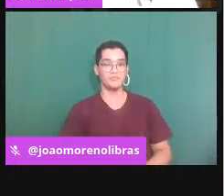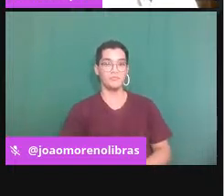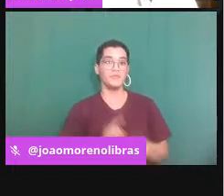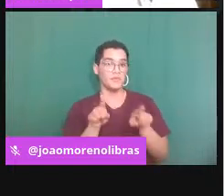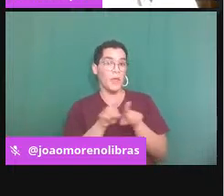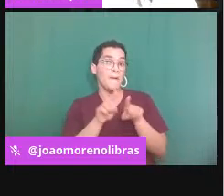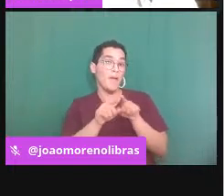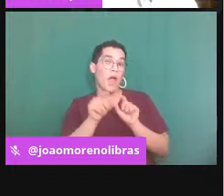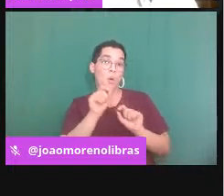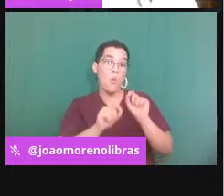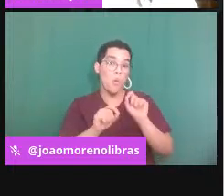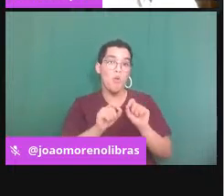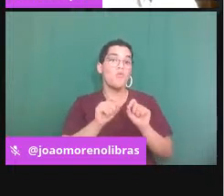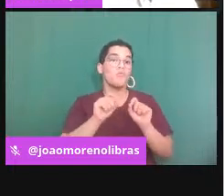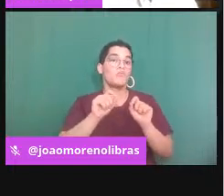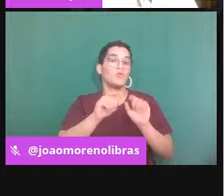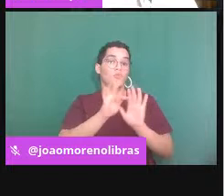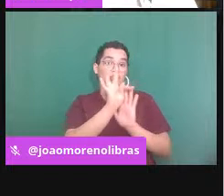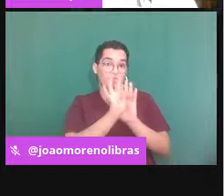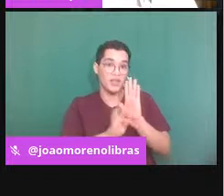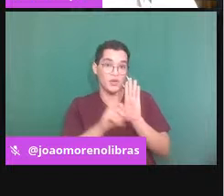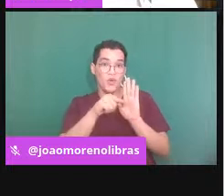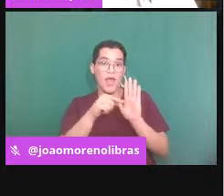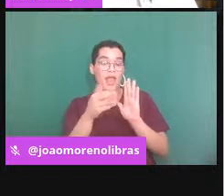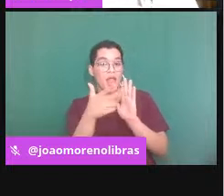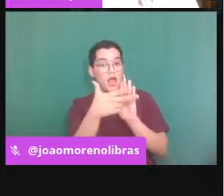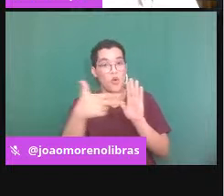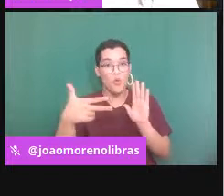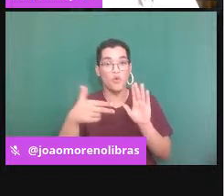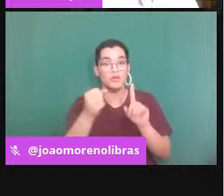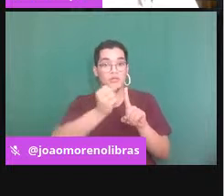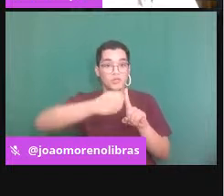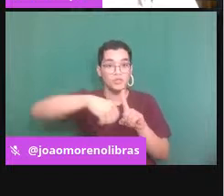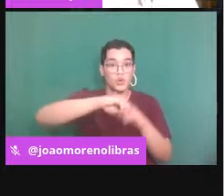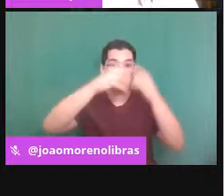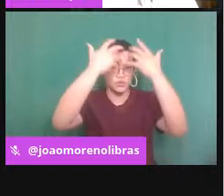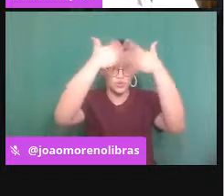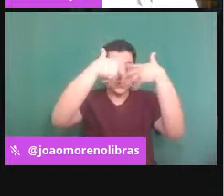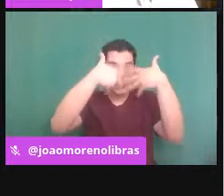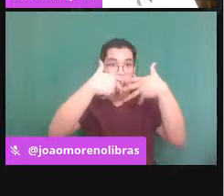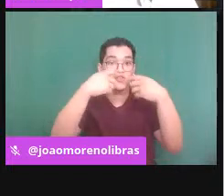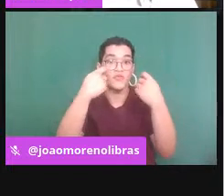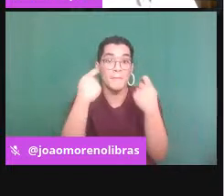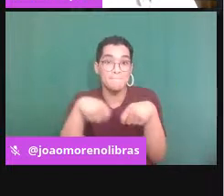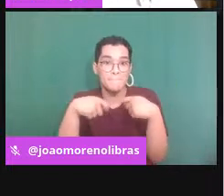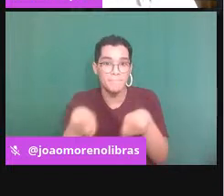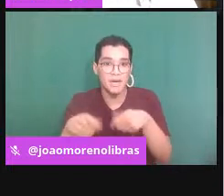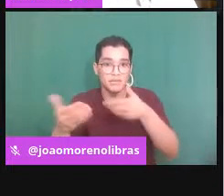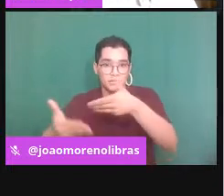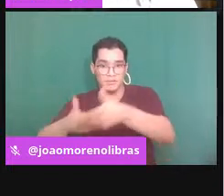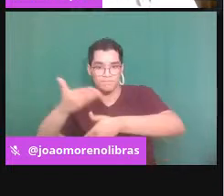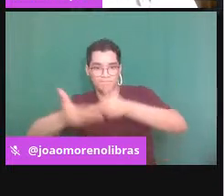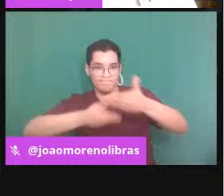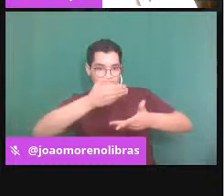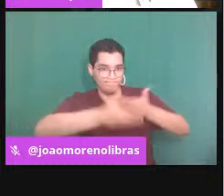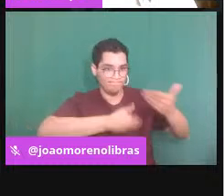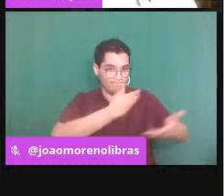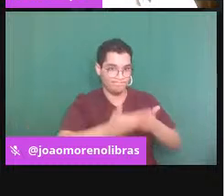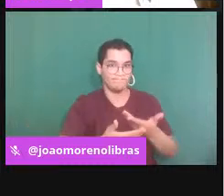evento sociocognitivamente situado em contextos de interação. Ele se dá num quadro enunciativo, numa